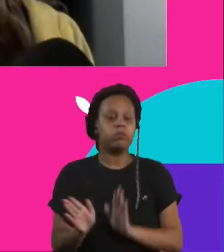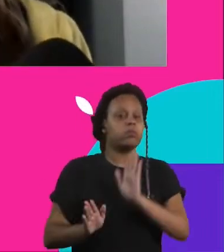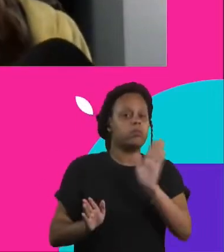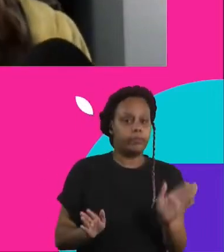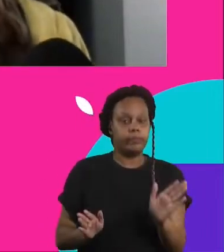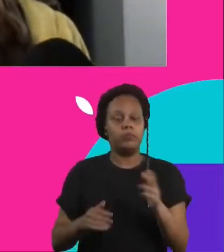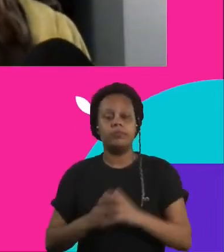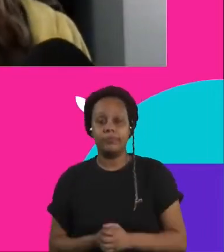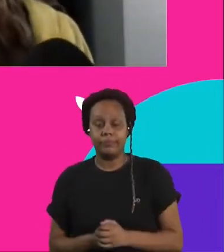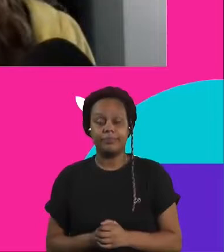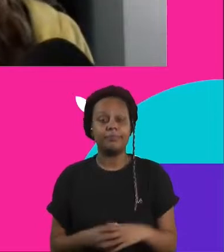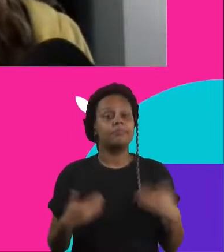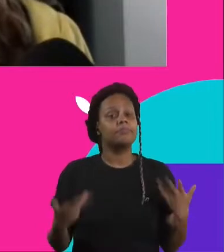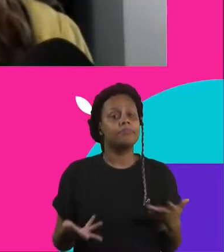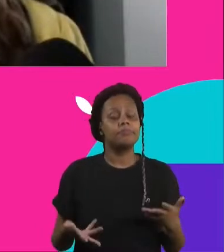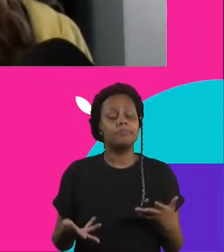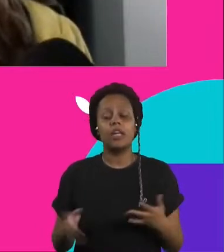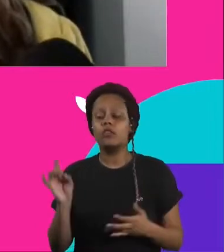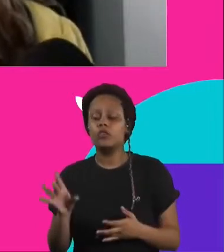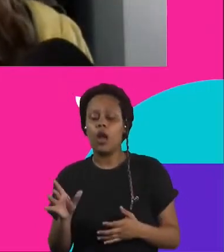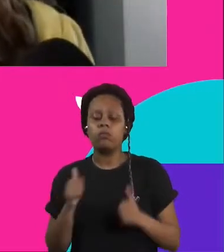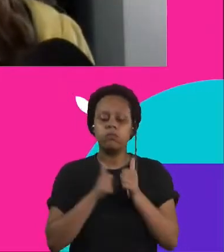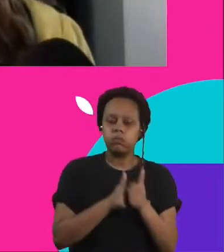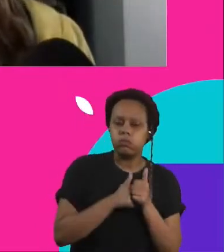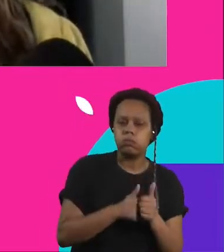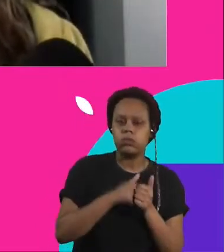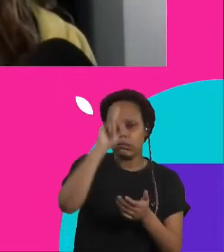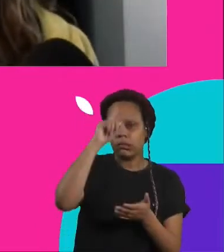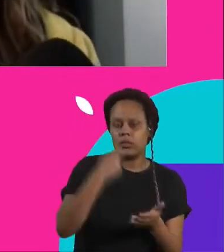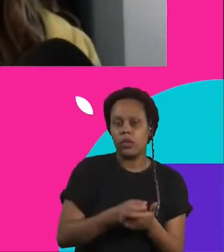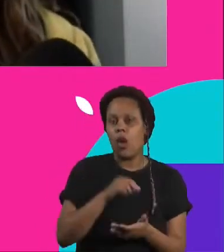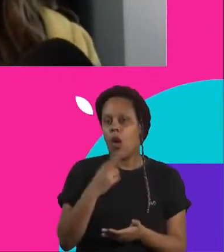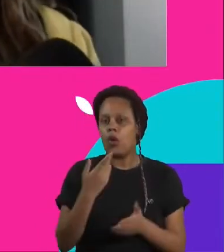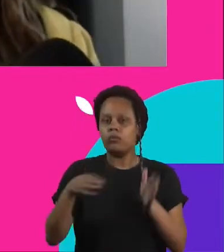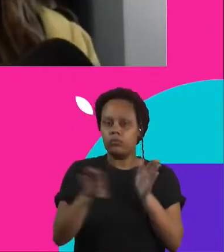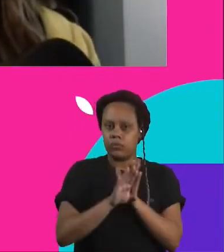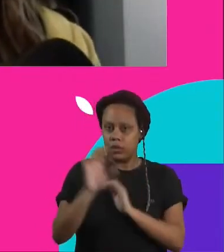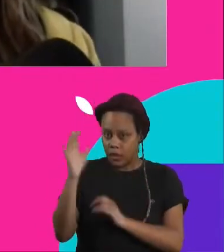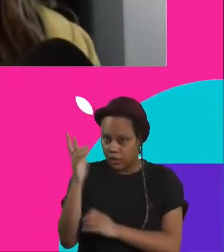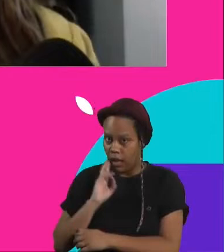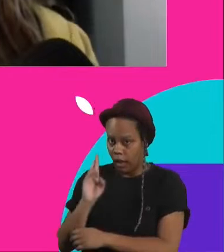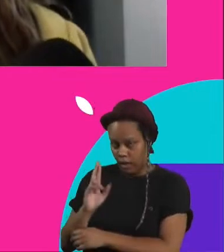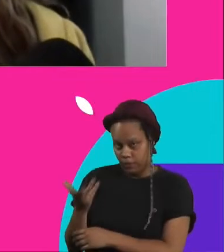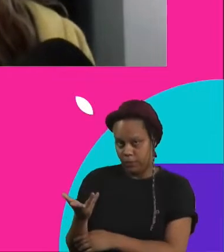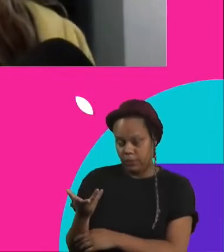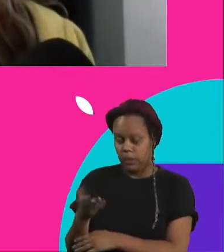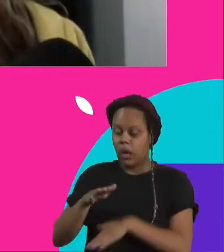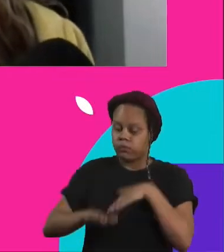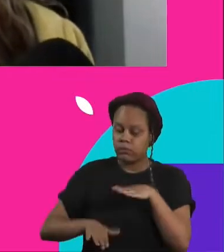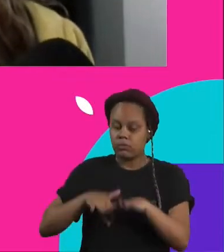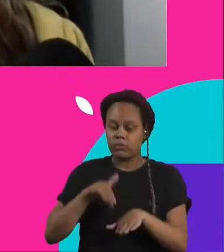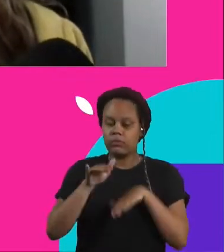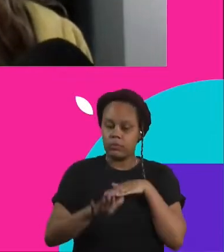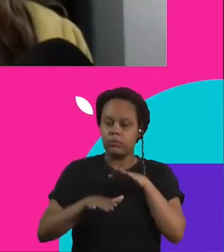tomam decisões, ou auxiliam decisões, ou chegam em resultados finais por força desses passo a passo. Quando esses